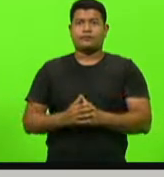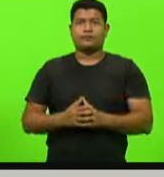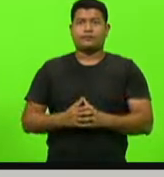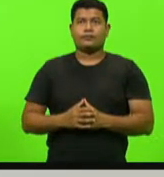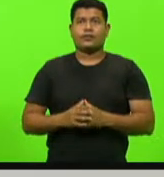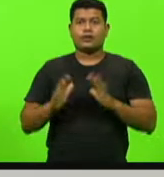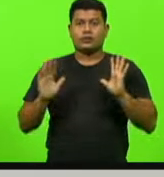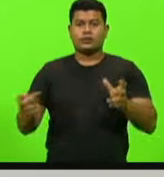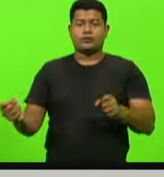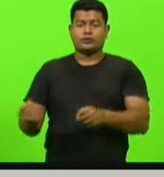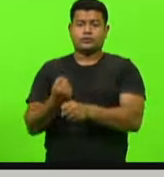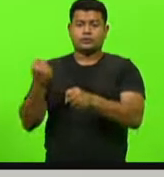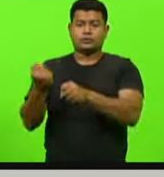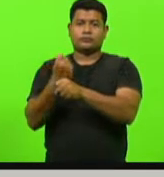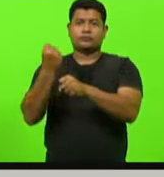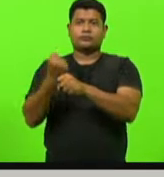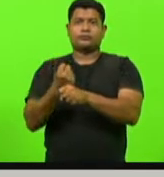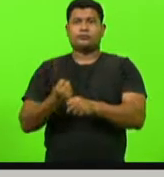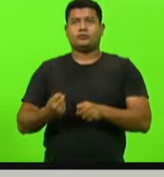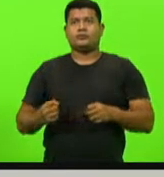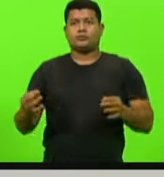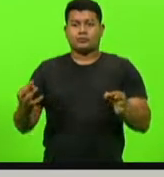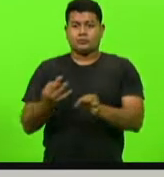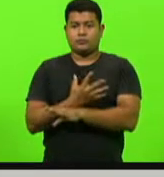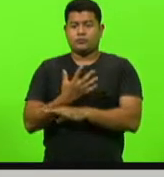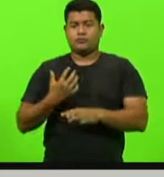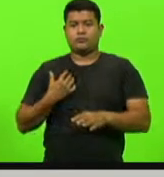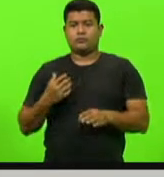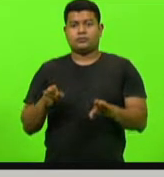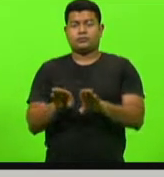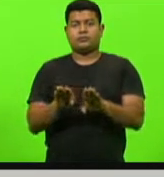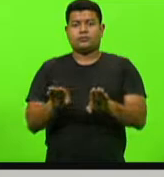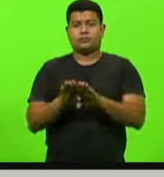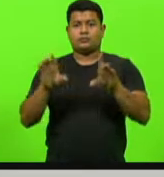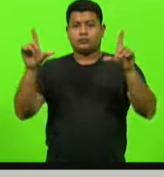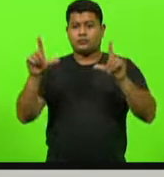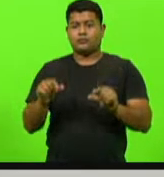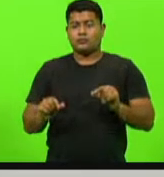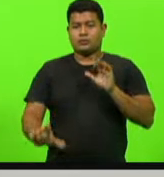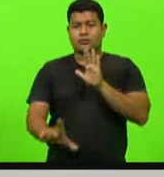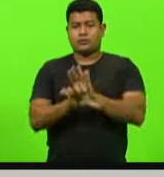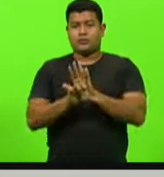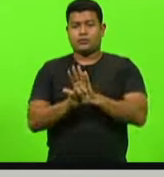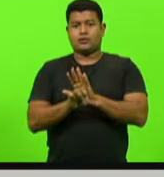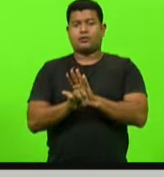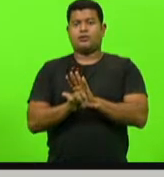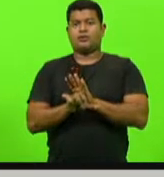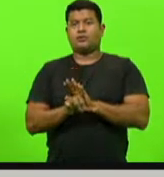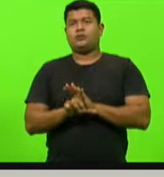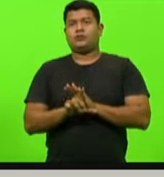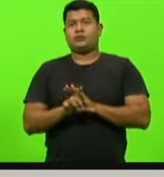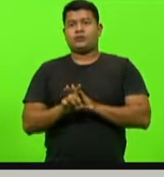consolidadas e possibilitar a redução por lei municipal da faixa